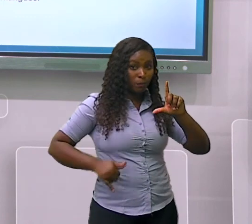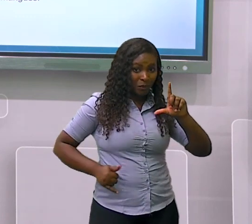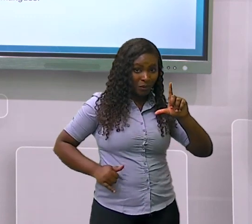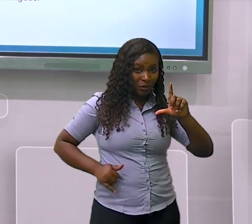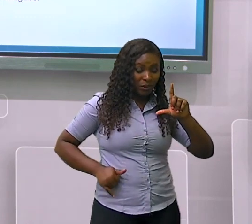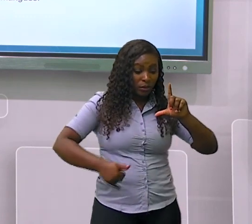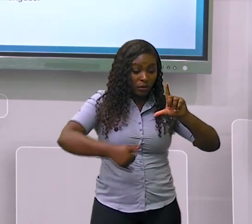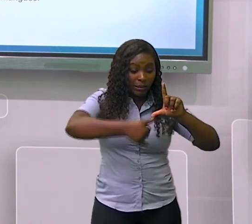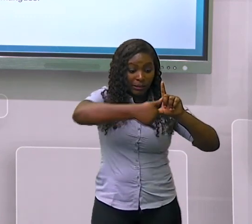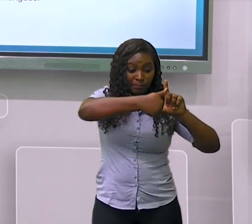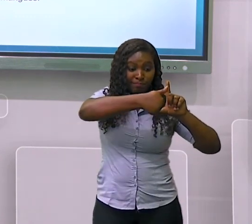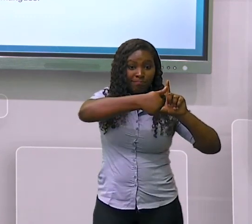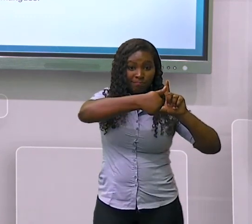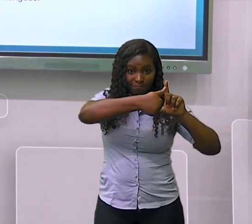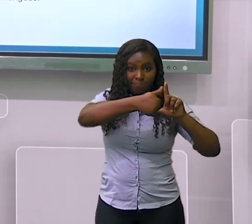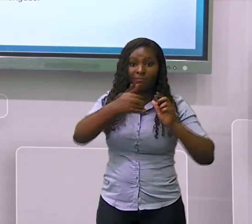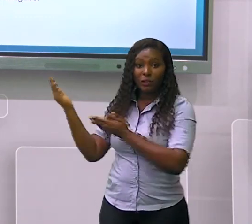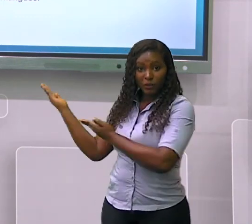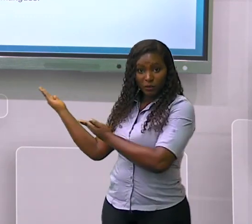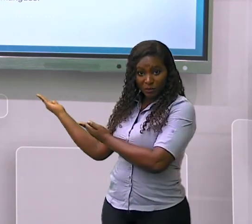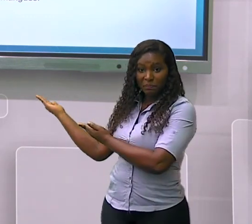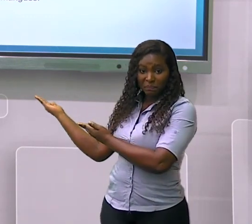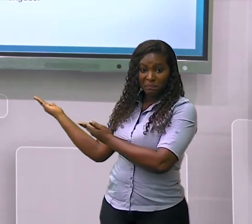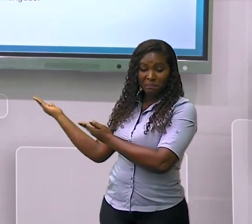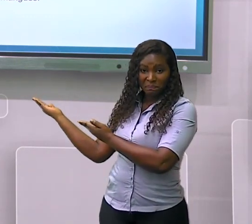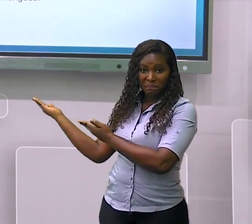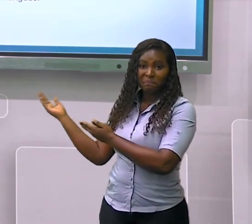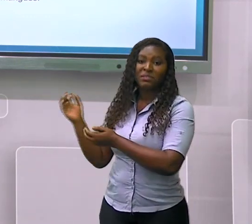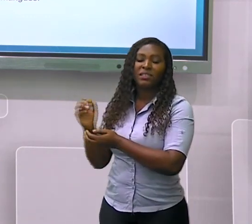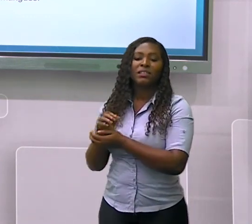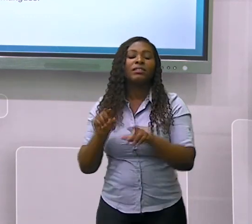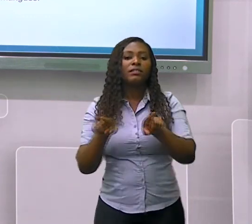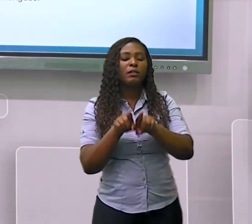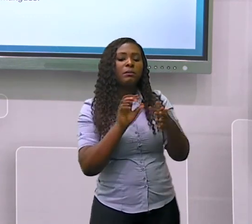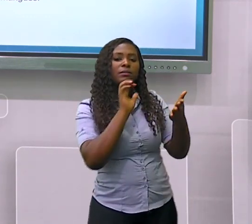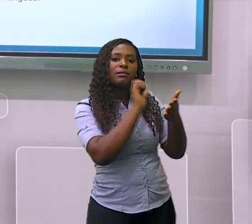seu celular na imagem que aparece no canto da sua tela e